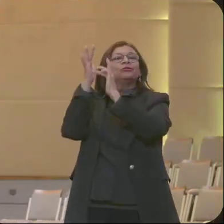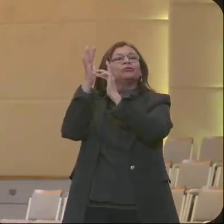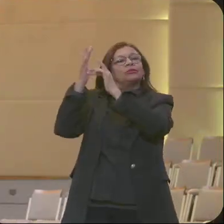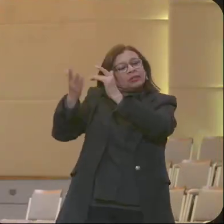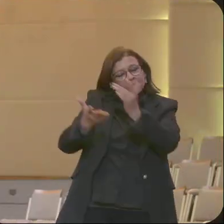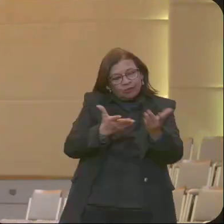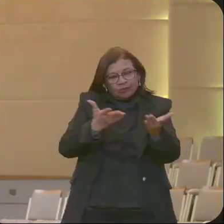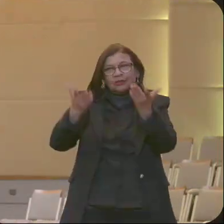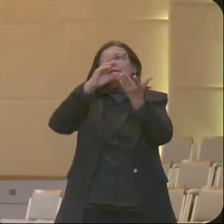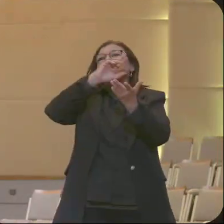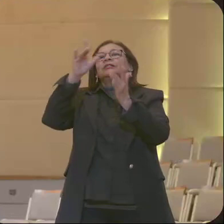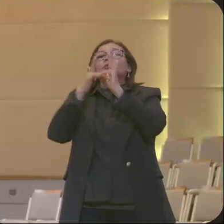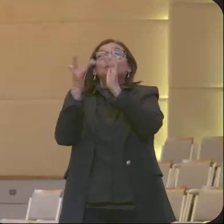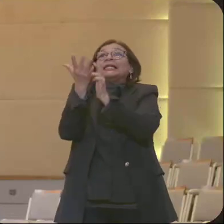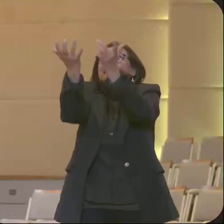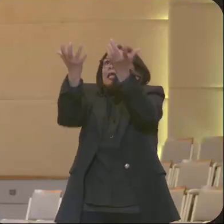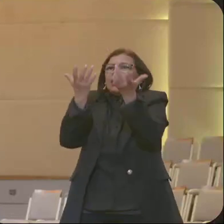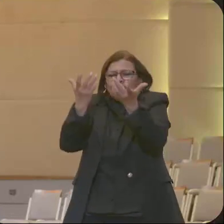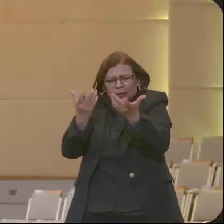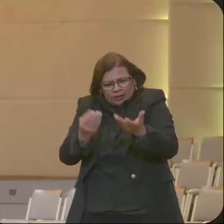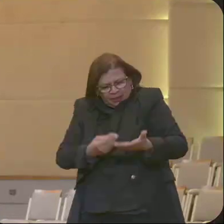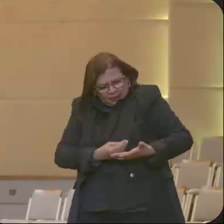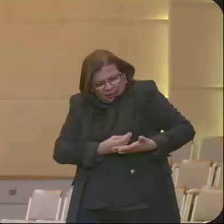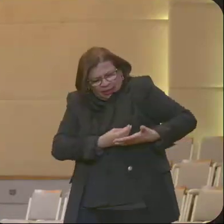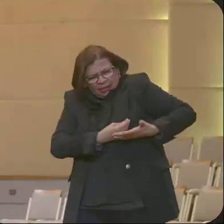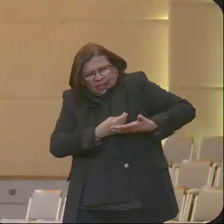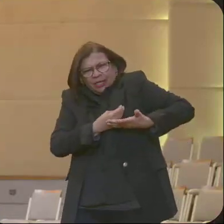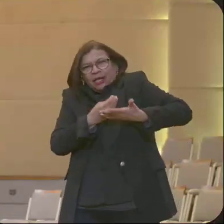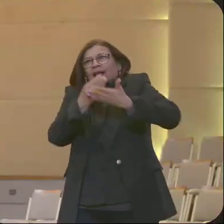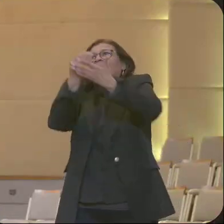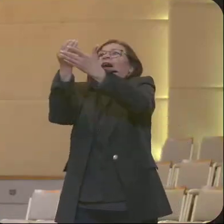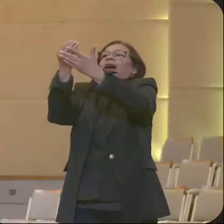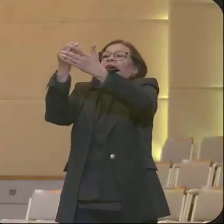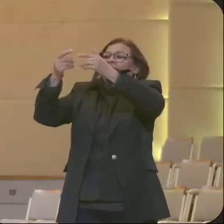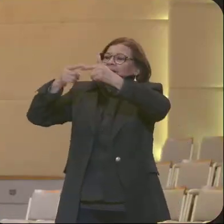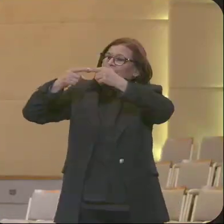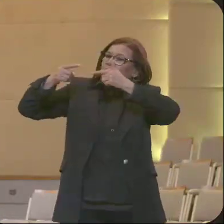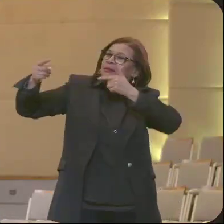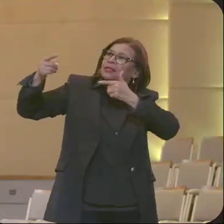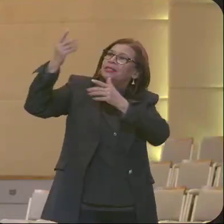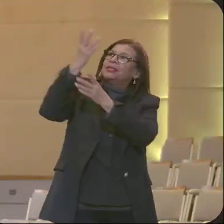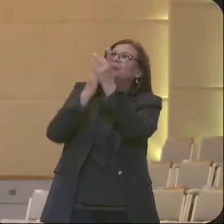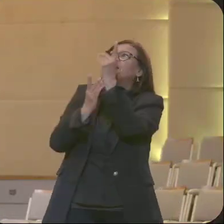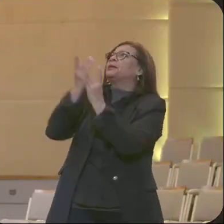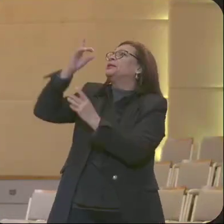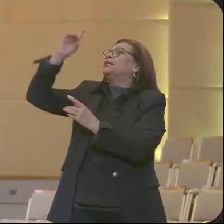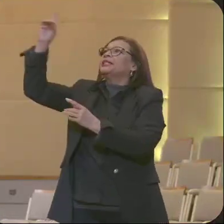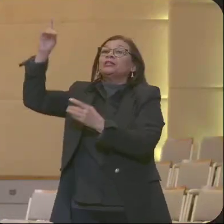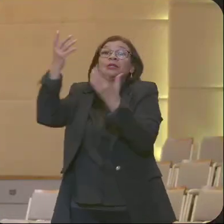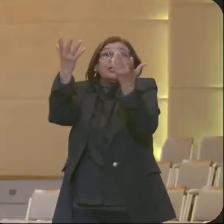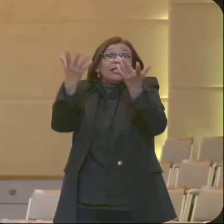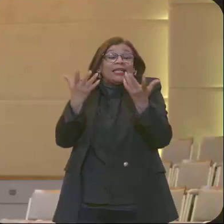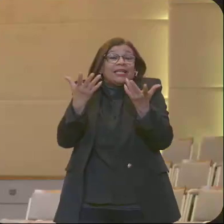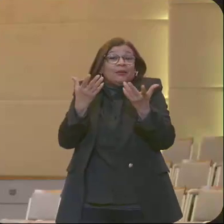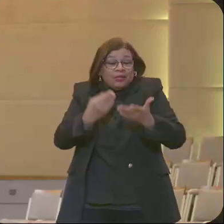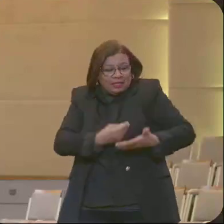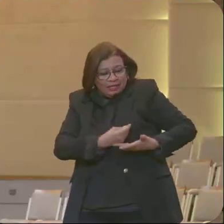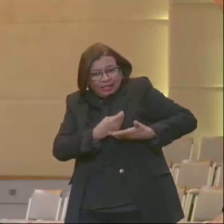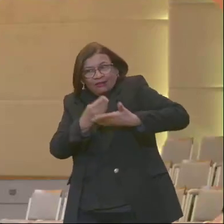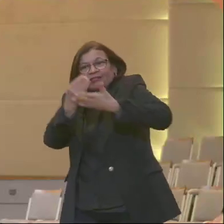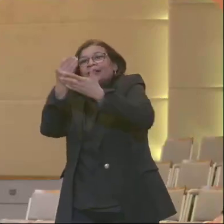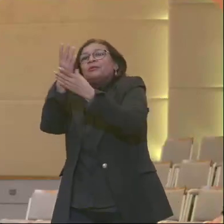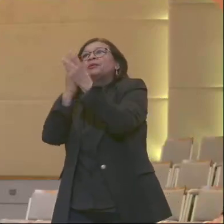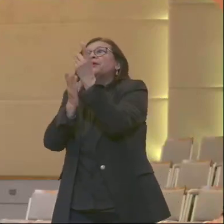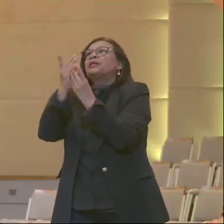Pai. Nós queremos entregar aqui, Senhor, a nossa semana nas tuas mãos. Queremos entregar a nossa vida nas